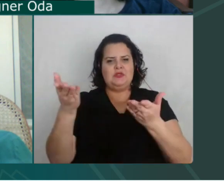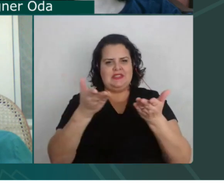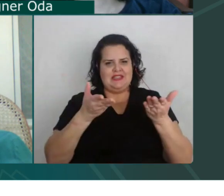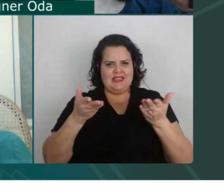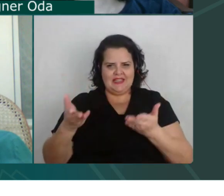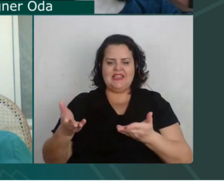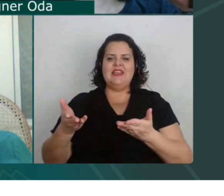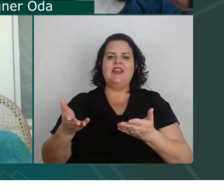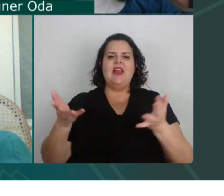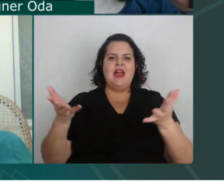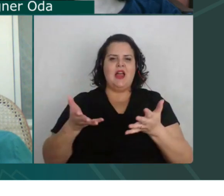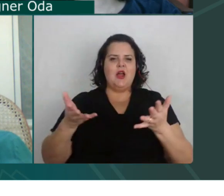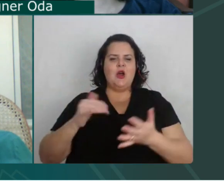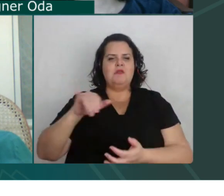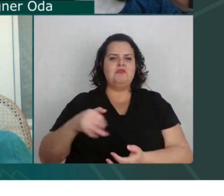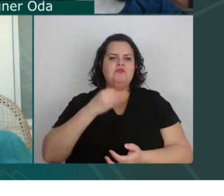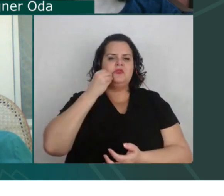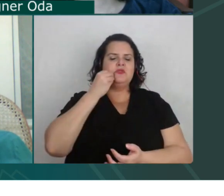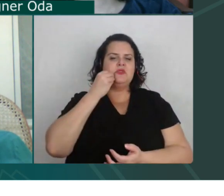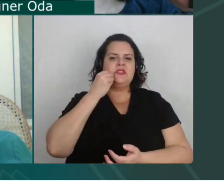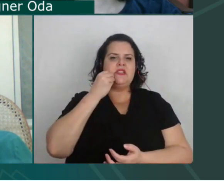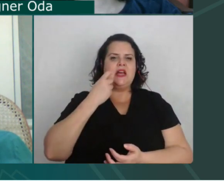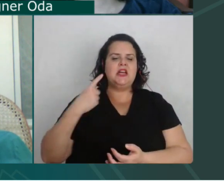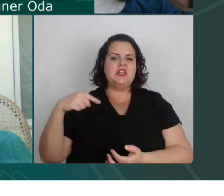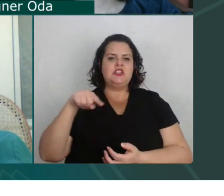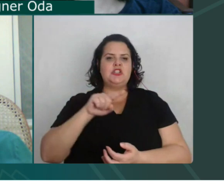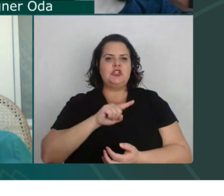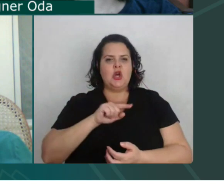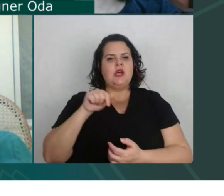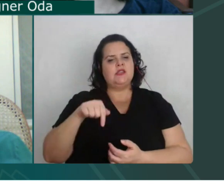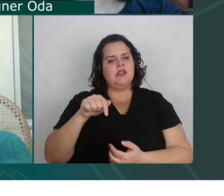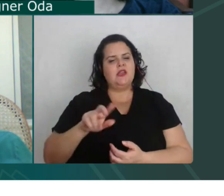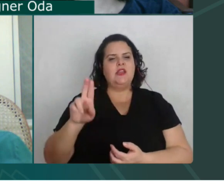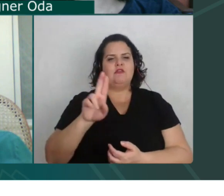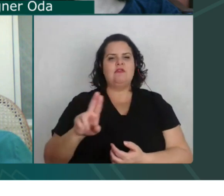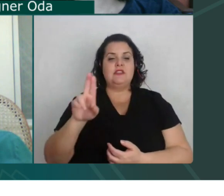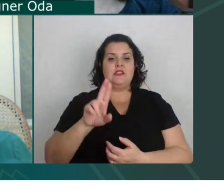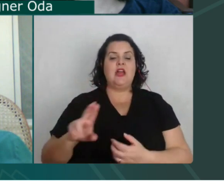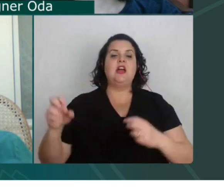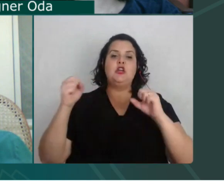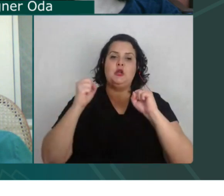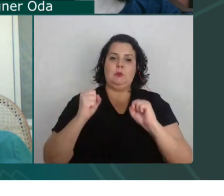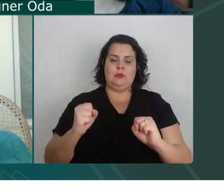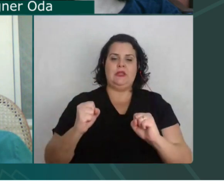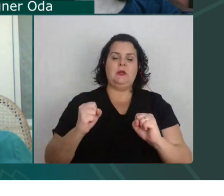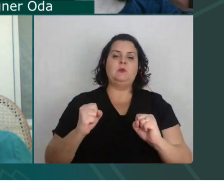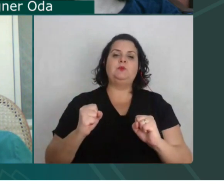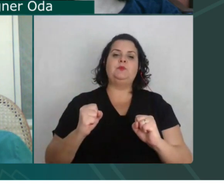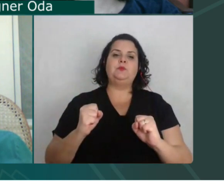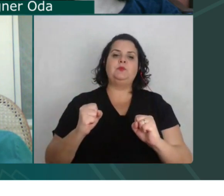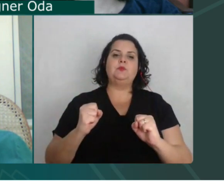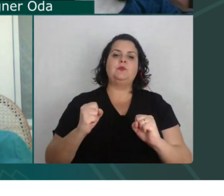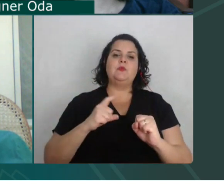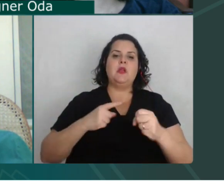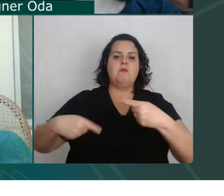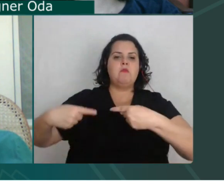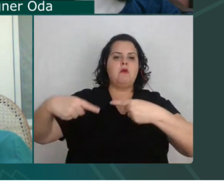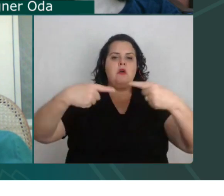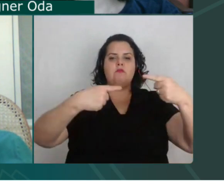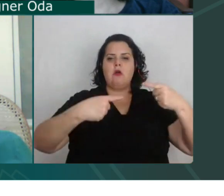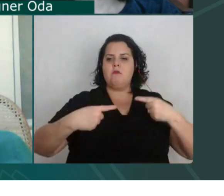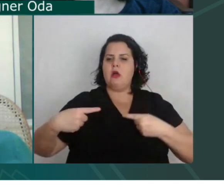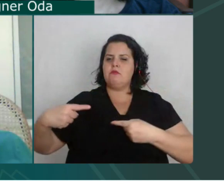Virgínia, pela oportunidade da nossa universidade poder oferecer um debate de tamanho